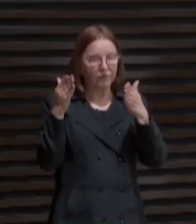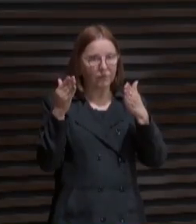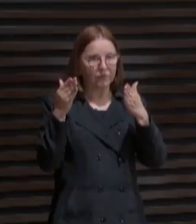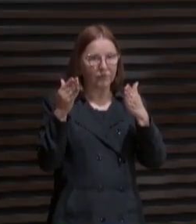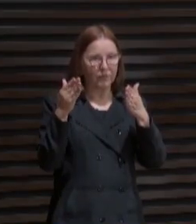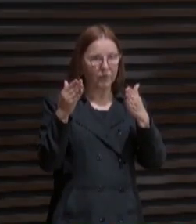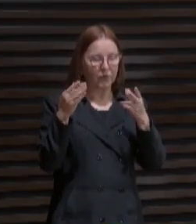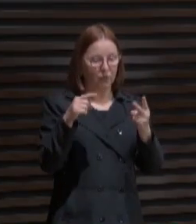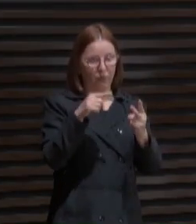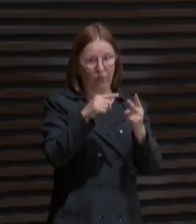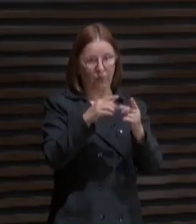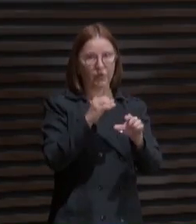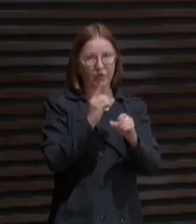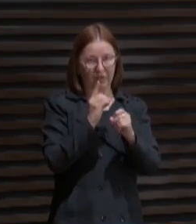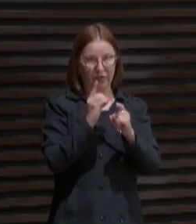da alma,